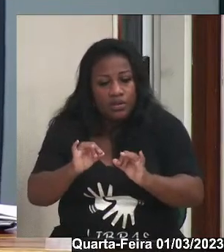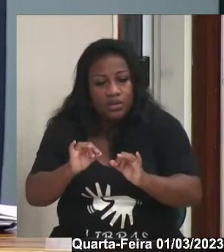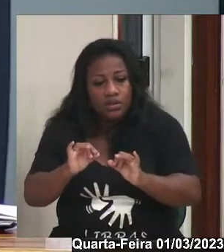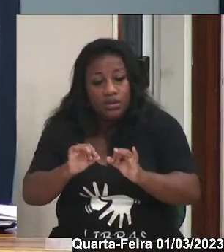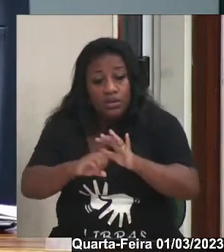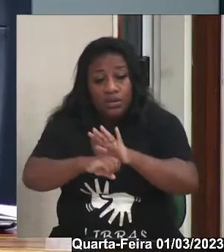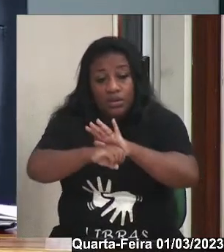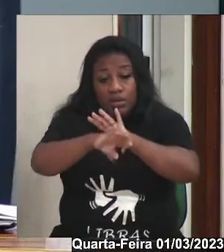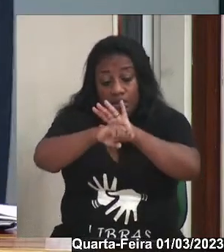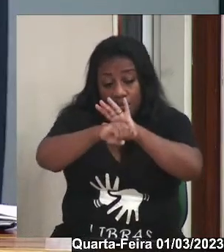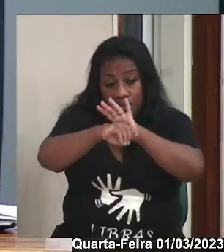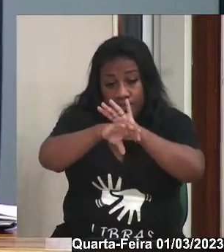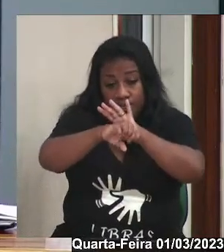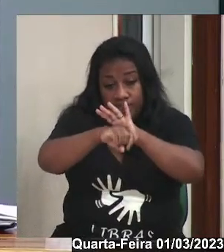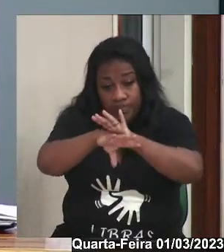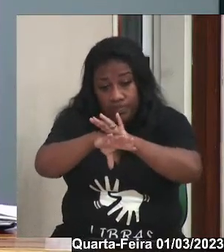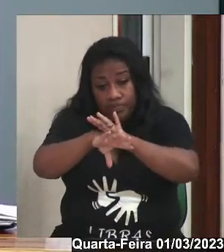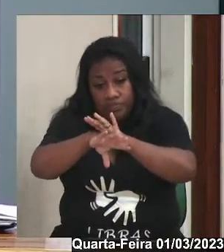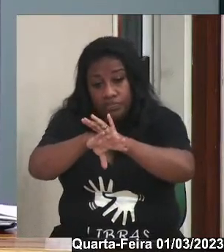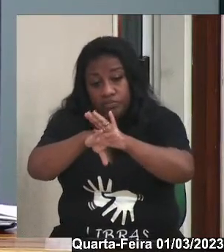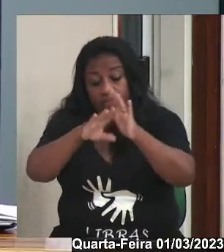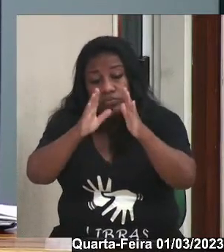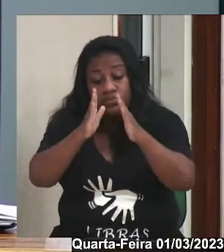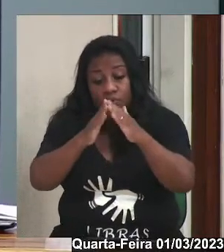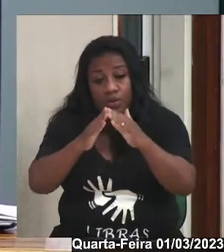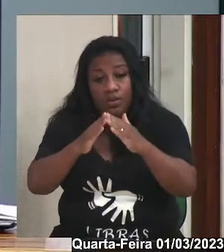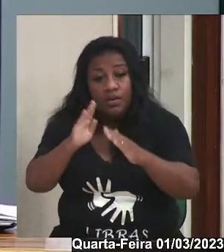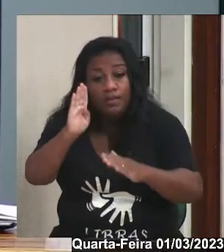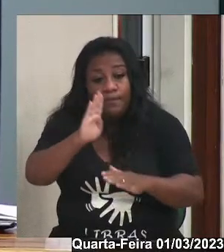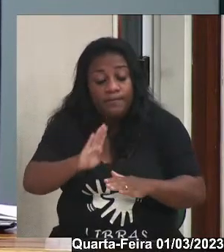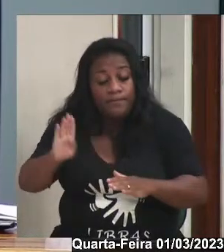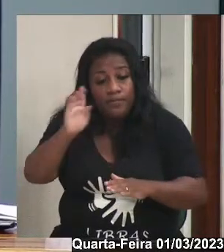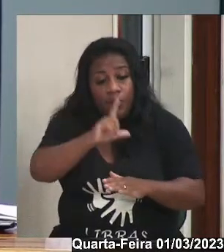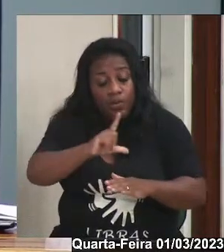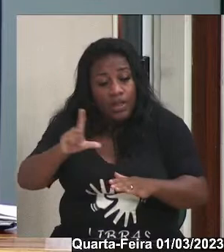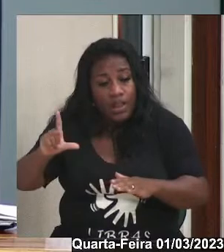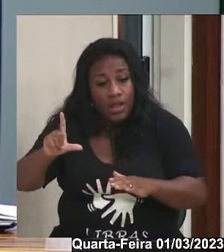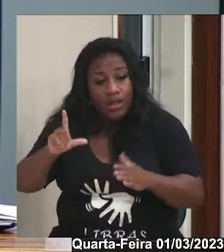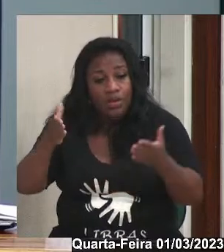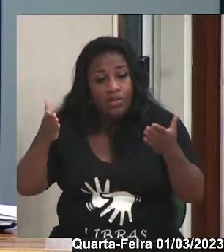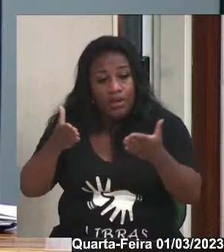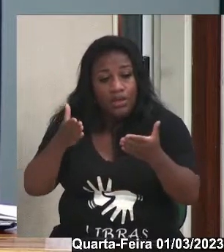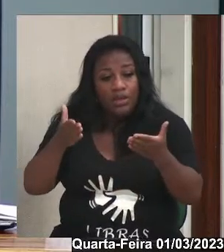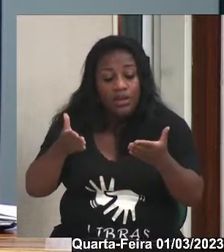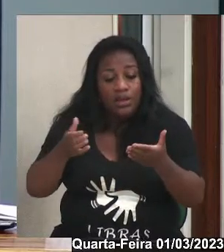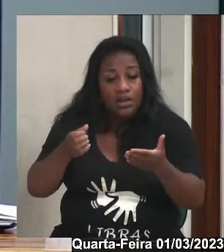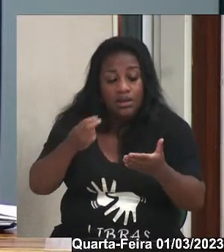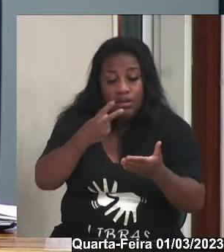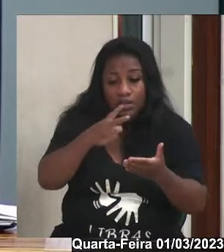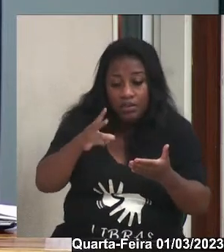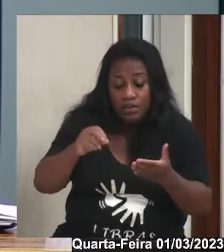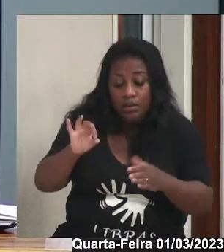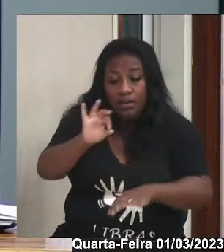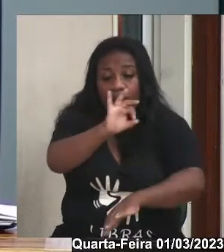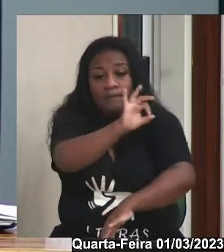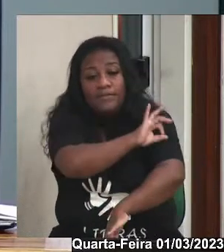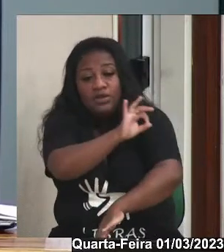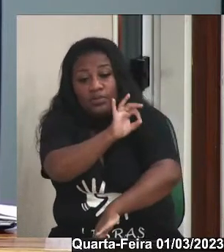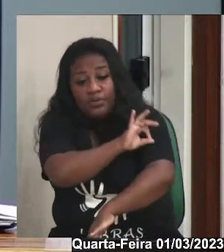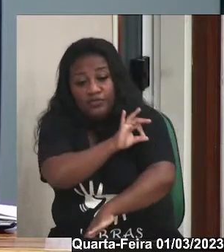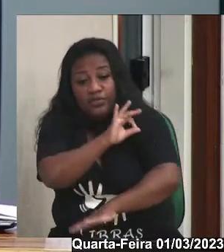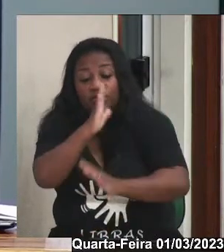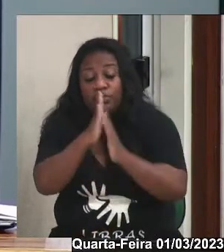Rizzo. Indicação de autoria do vereador Alexandre Campos e Bobileu Castilho. Indicação número 31/2023, indica ao